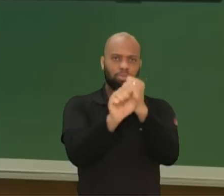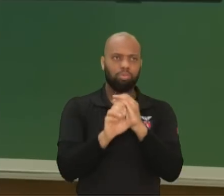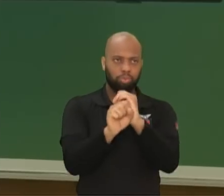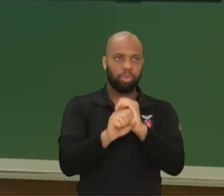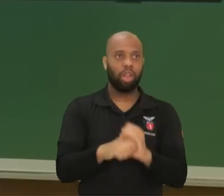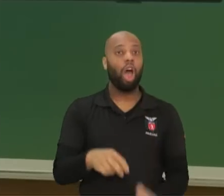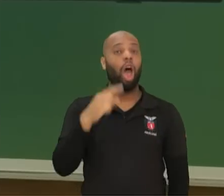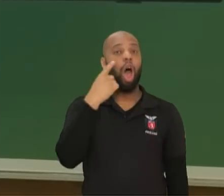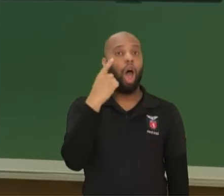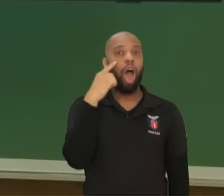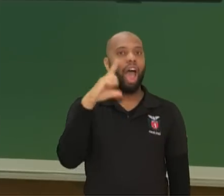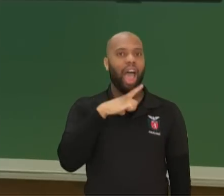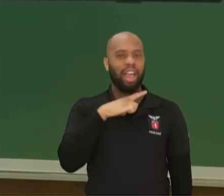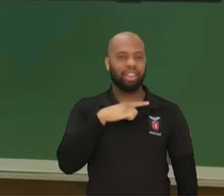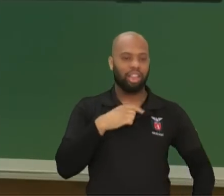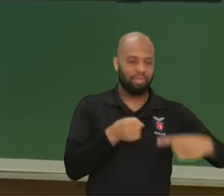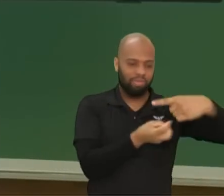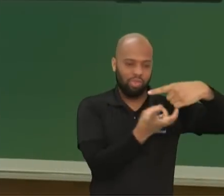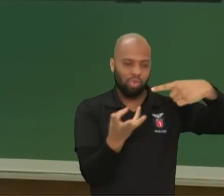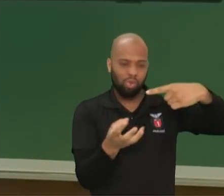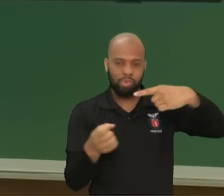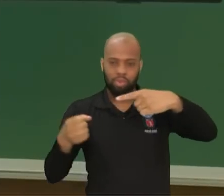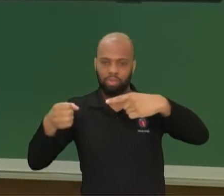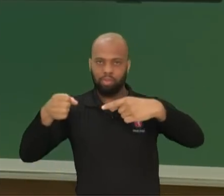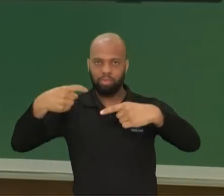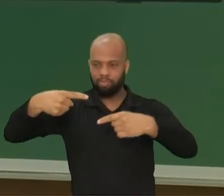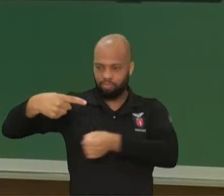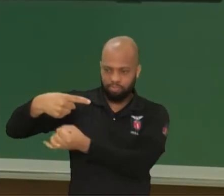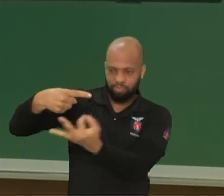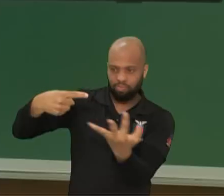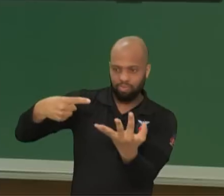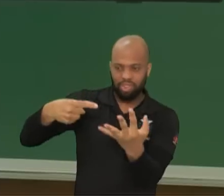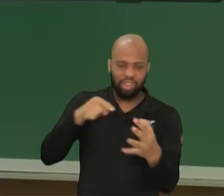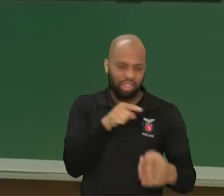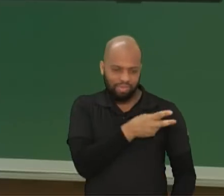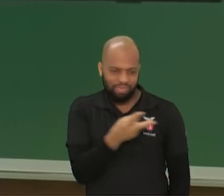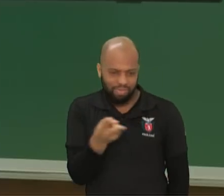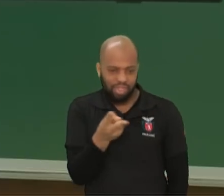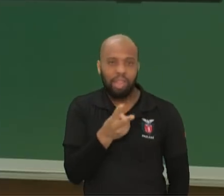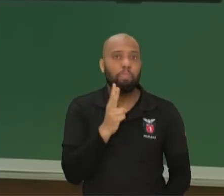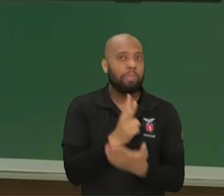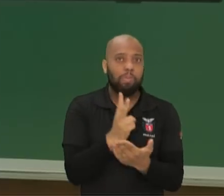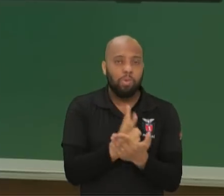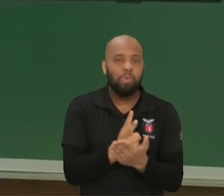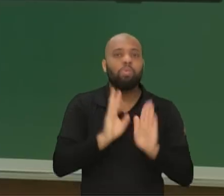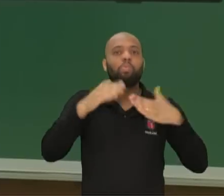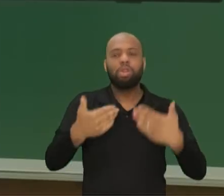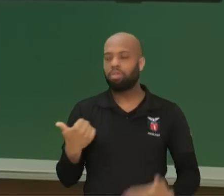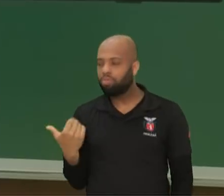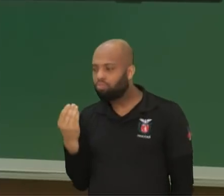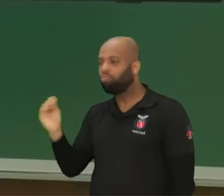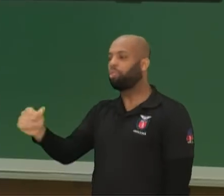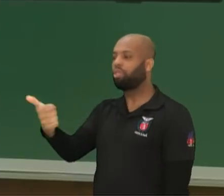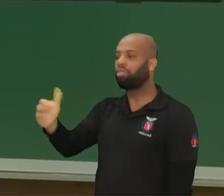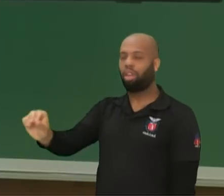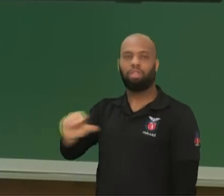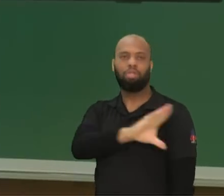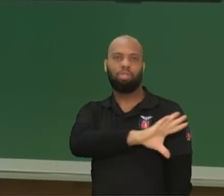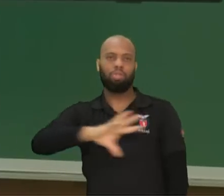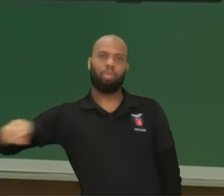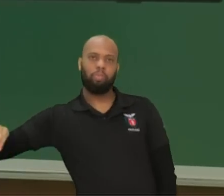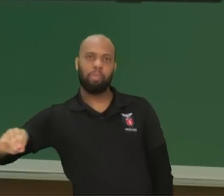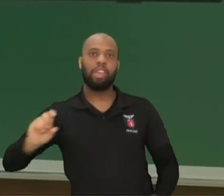Como? Lembrando lá que os numeradores aqui, os denominadores, eles são iguais. Quando eu vou fazer